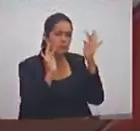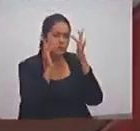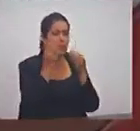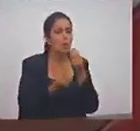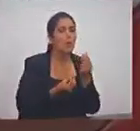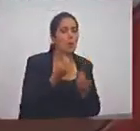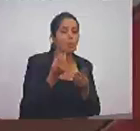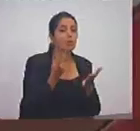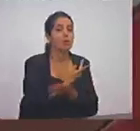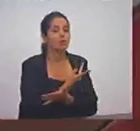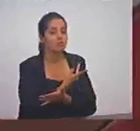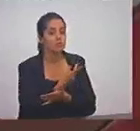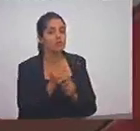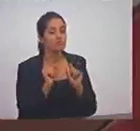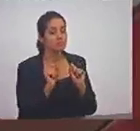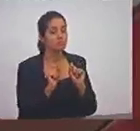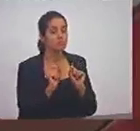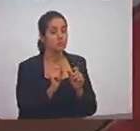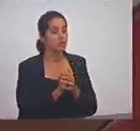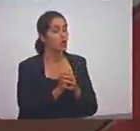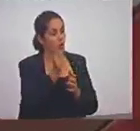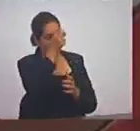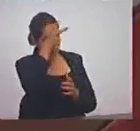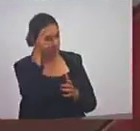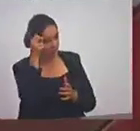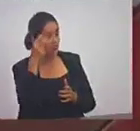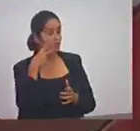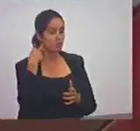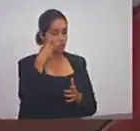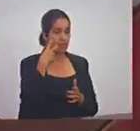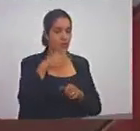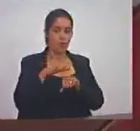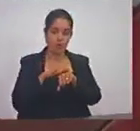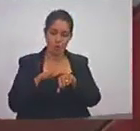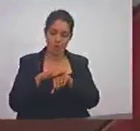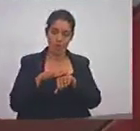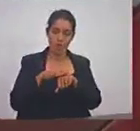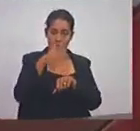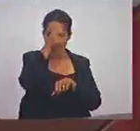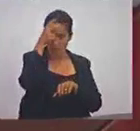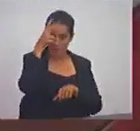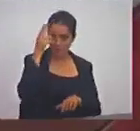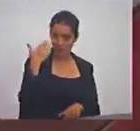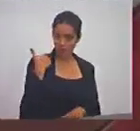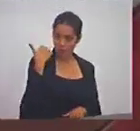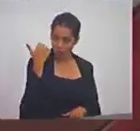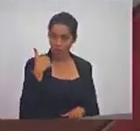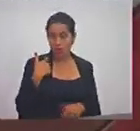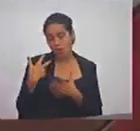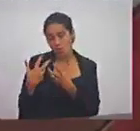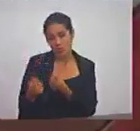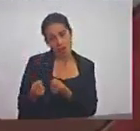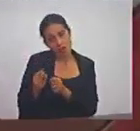na realidade é uma prerrogativa do prefeito e do vereador. O prefeito convida, o vereador aceita se quer ou